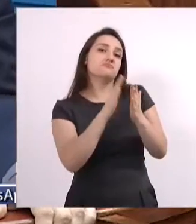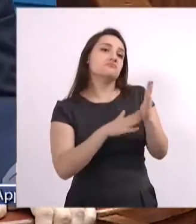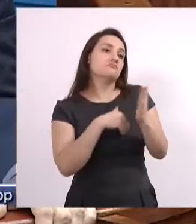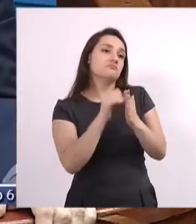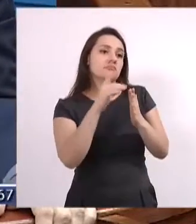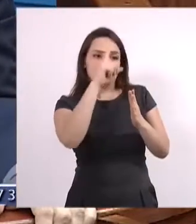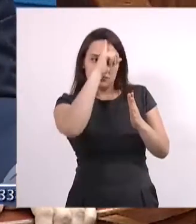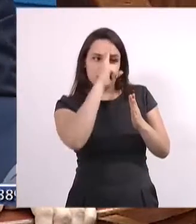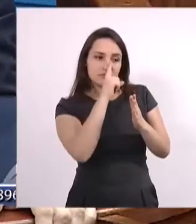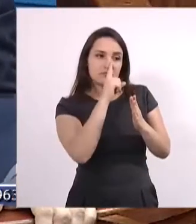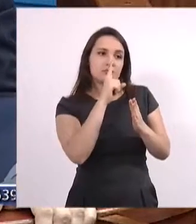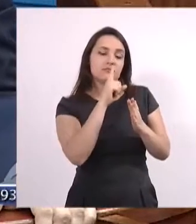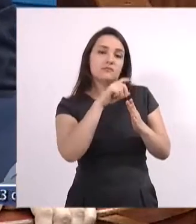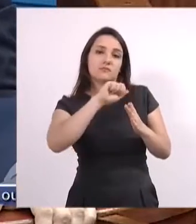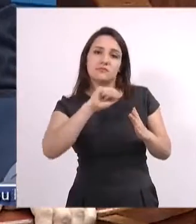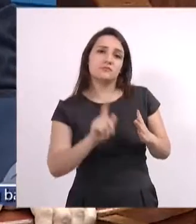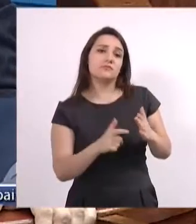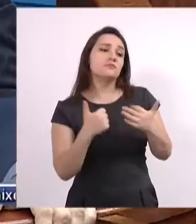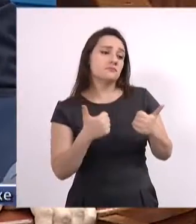de amarelo e azul,